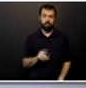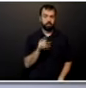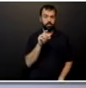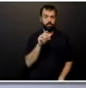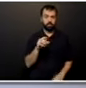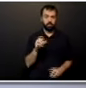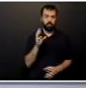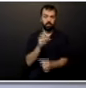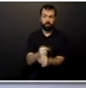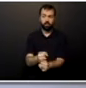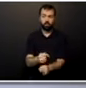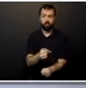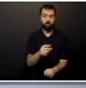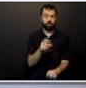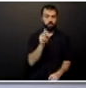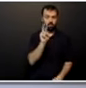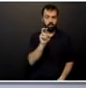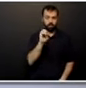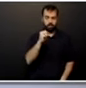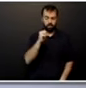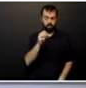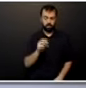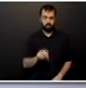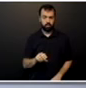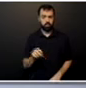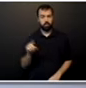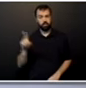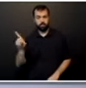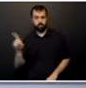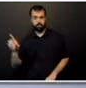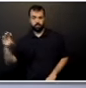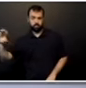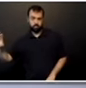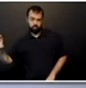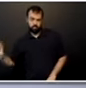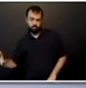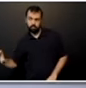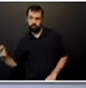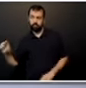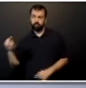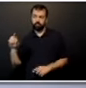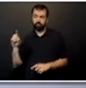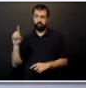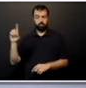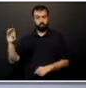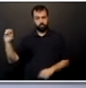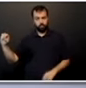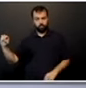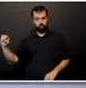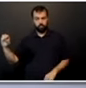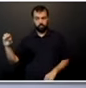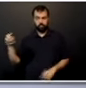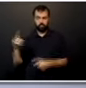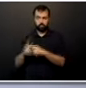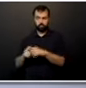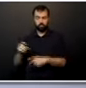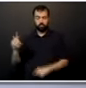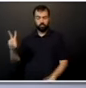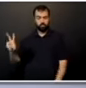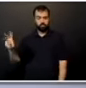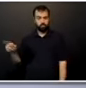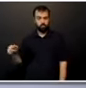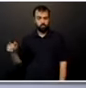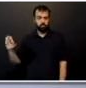no real 10m com 2,5 eu vou obter 12 metros e meio